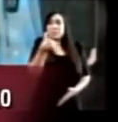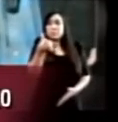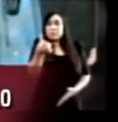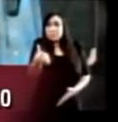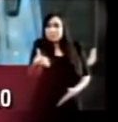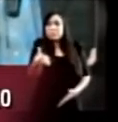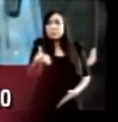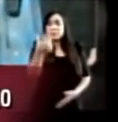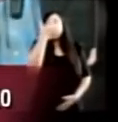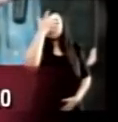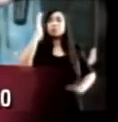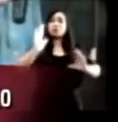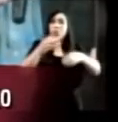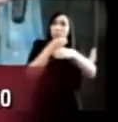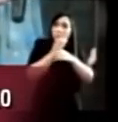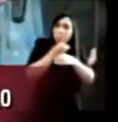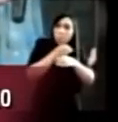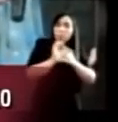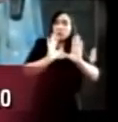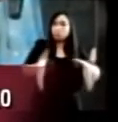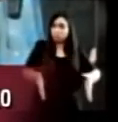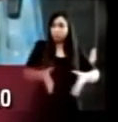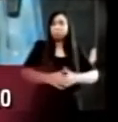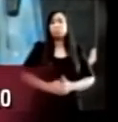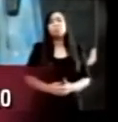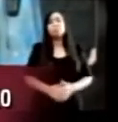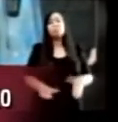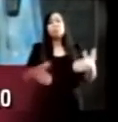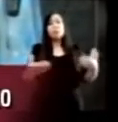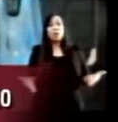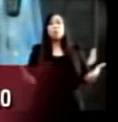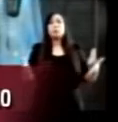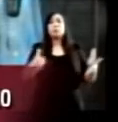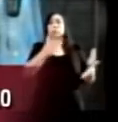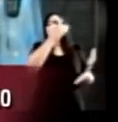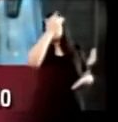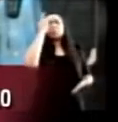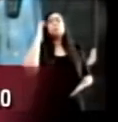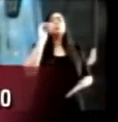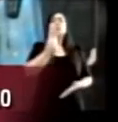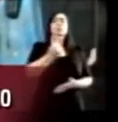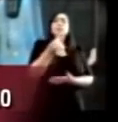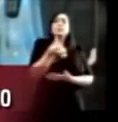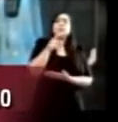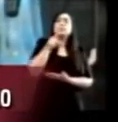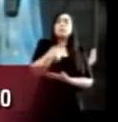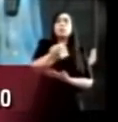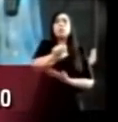79.566 foram testados. Desses,